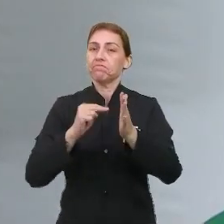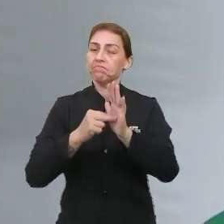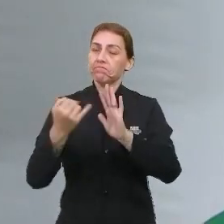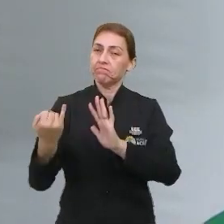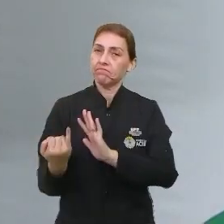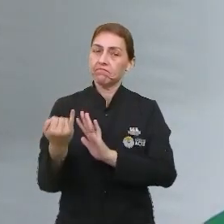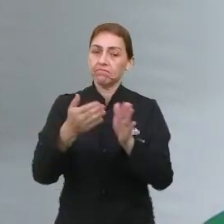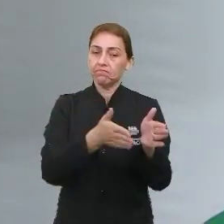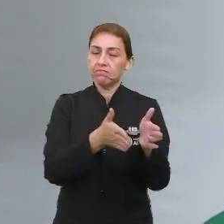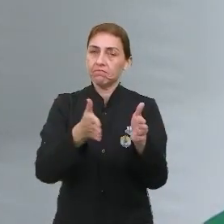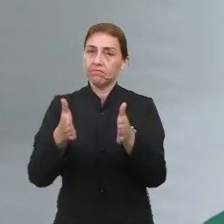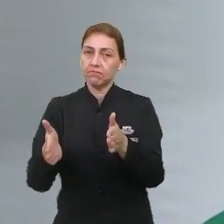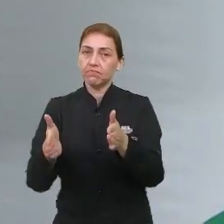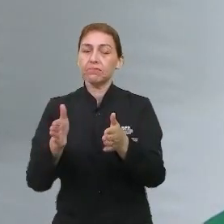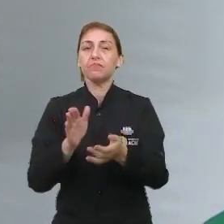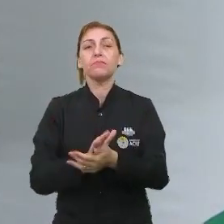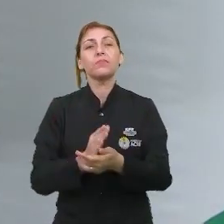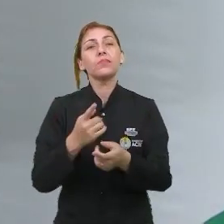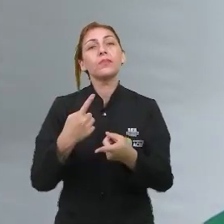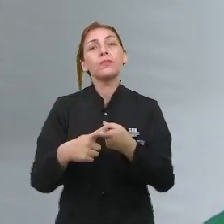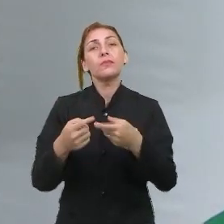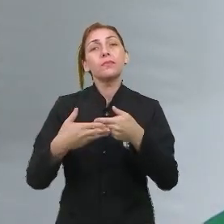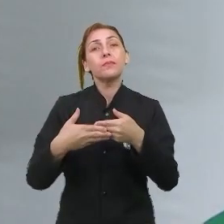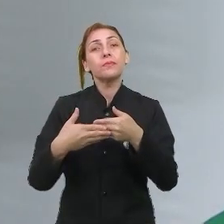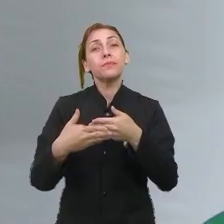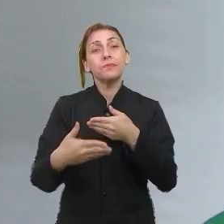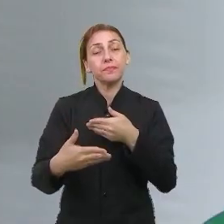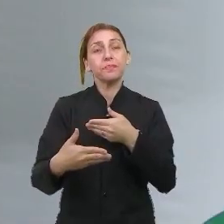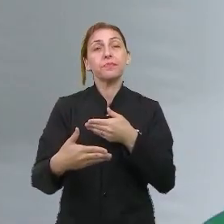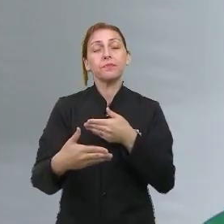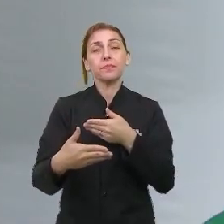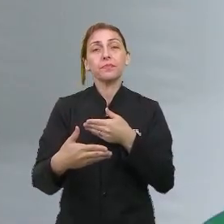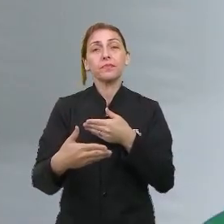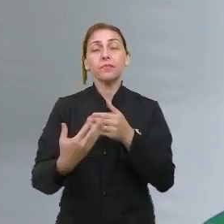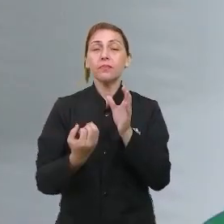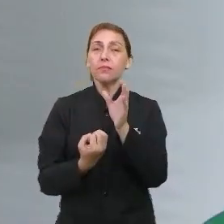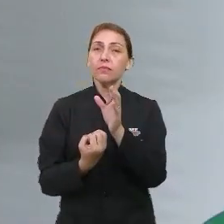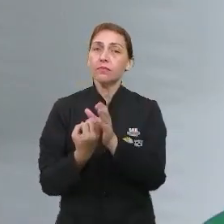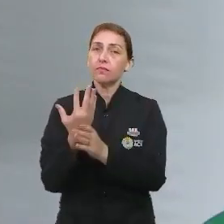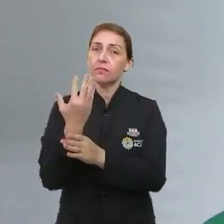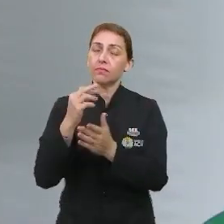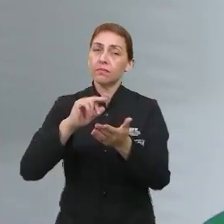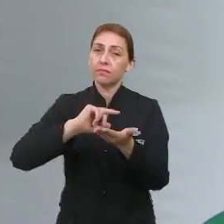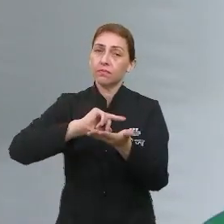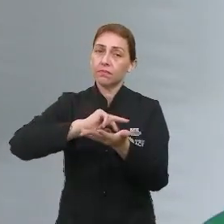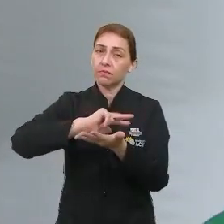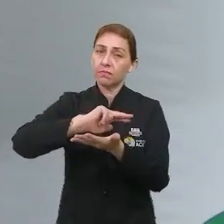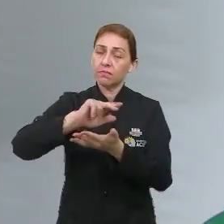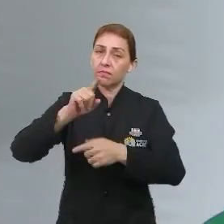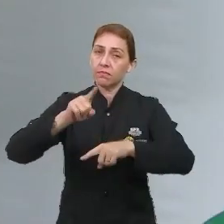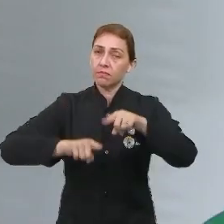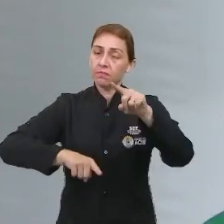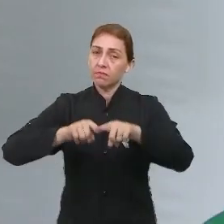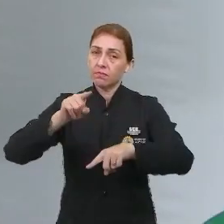nesse período, porque a partir de então, a produção de diversos itens